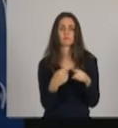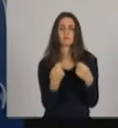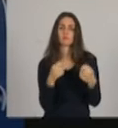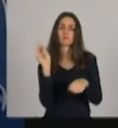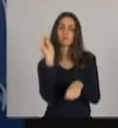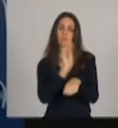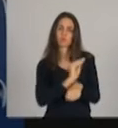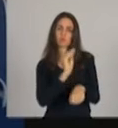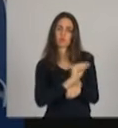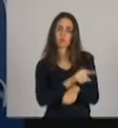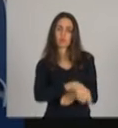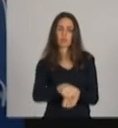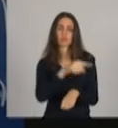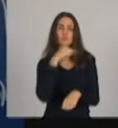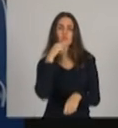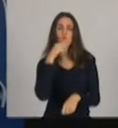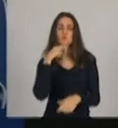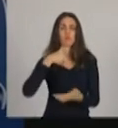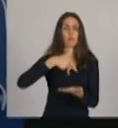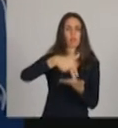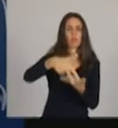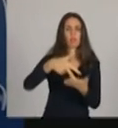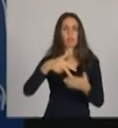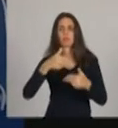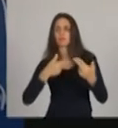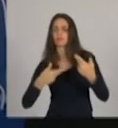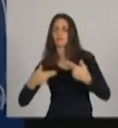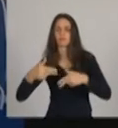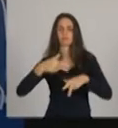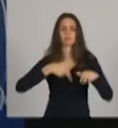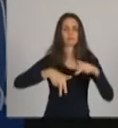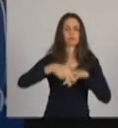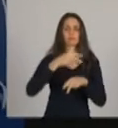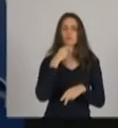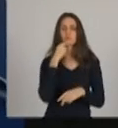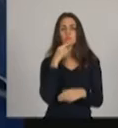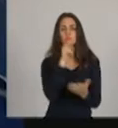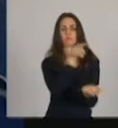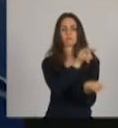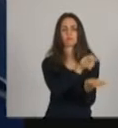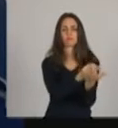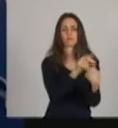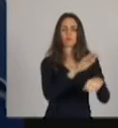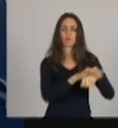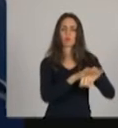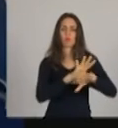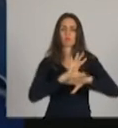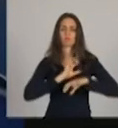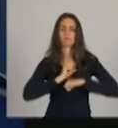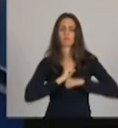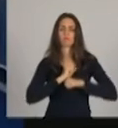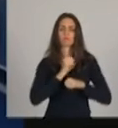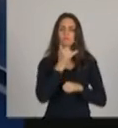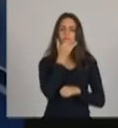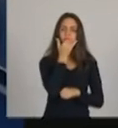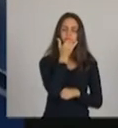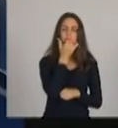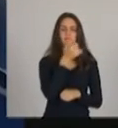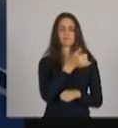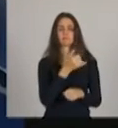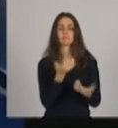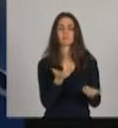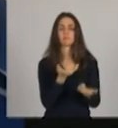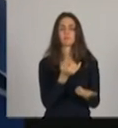do mundo através de uma doença que, lamentavelmente, foram atingidos ou na